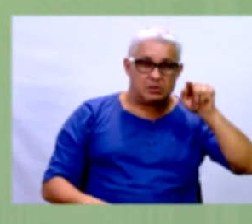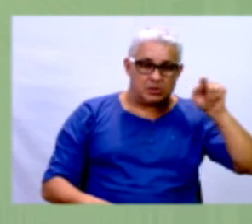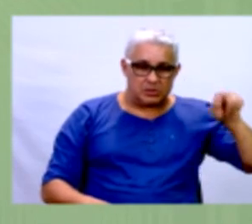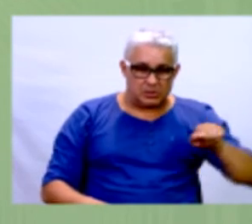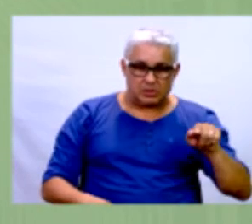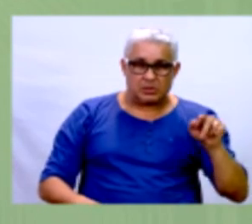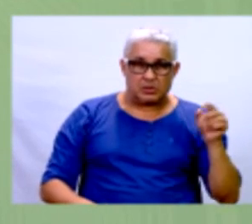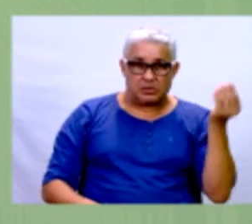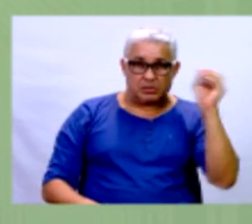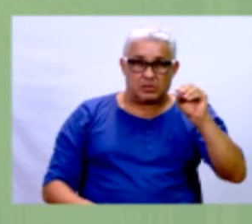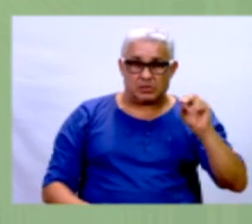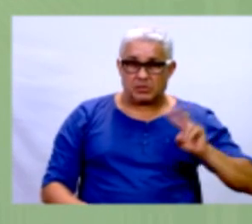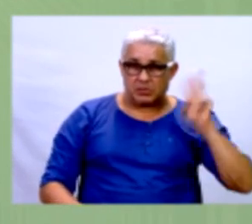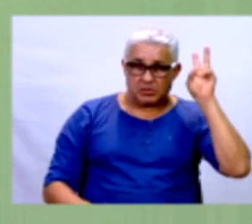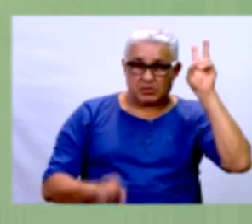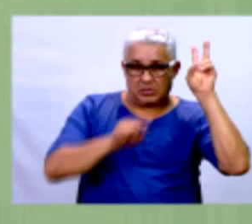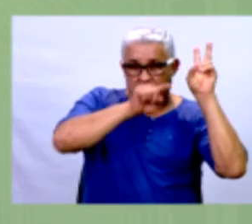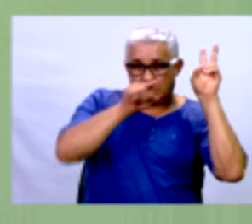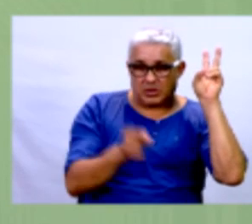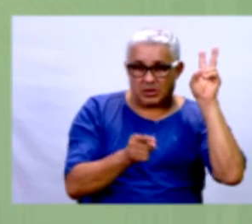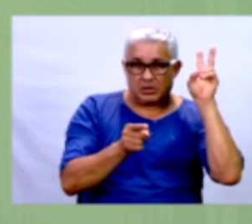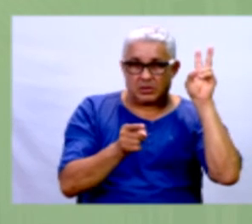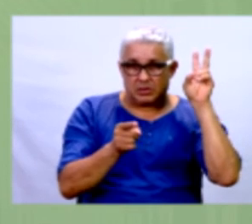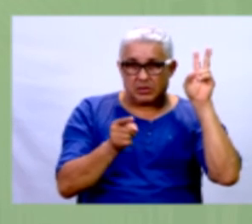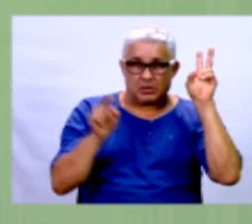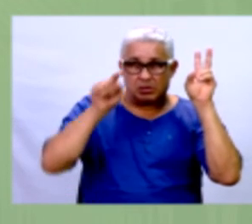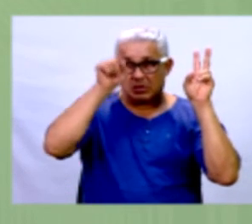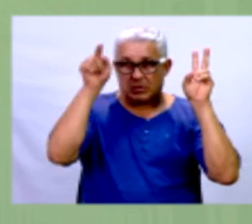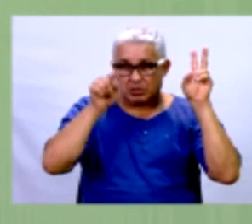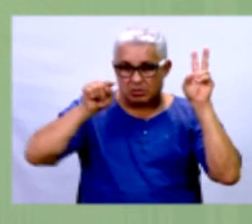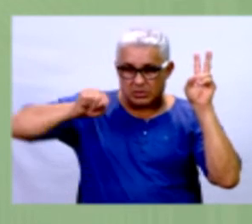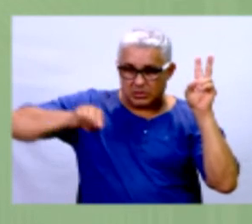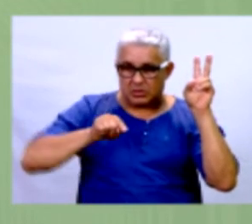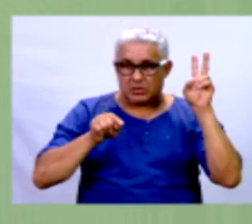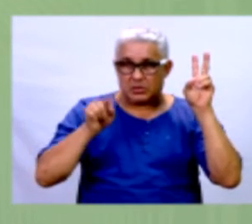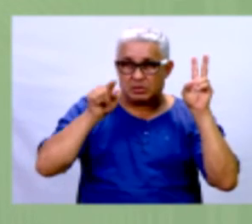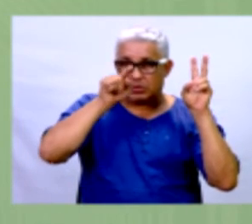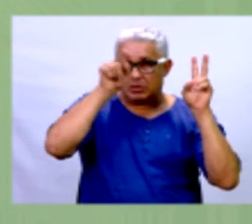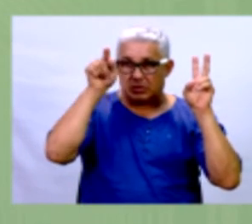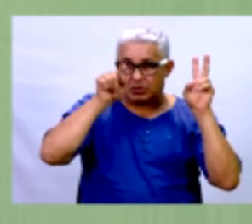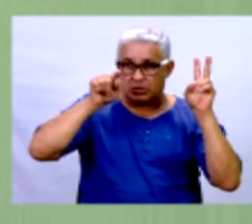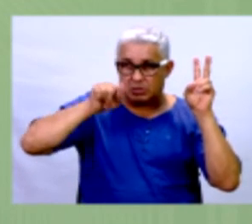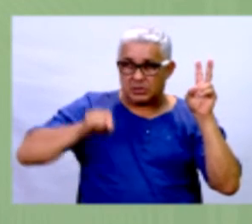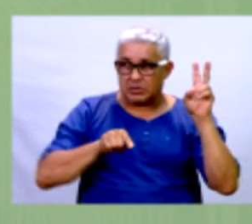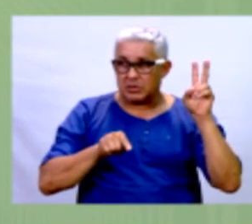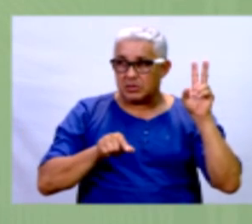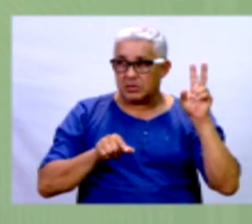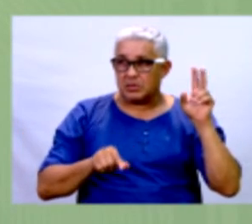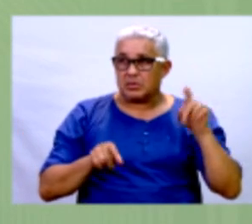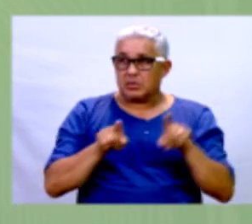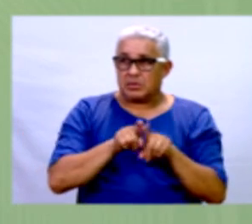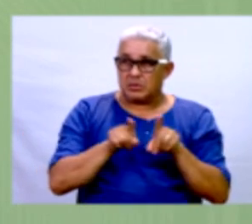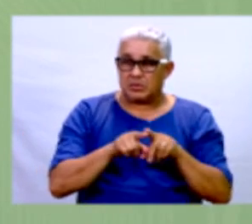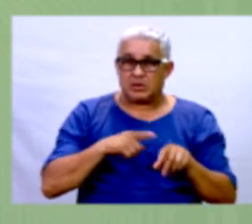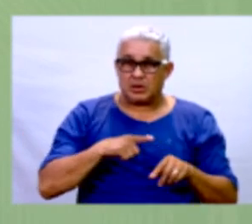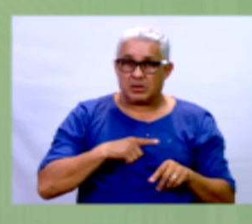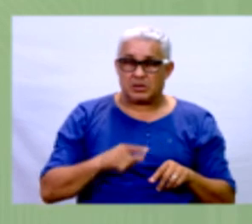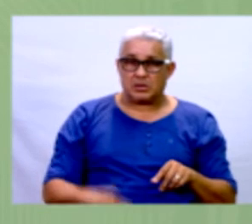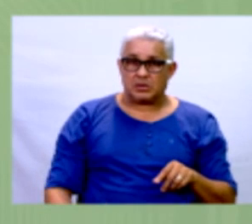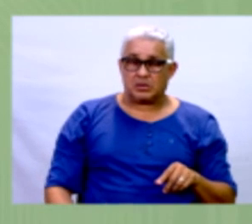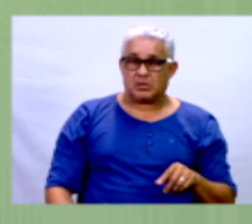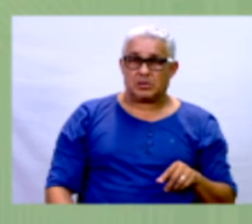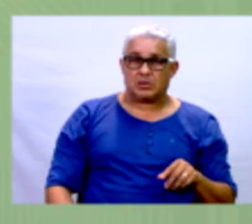valor, separados por vírgula após o fechamento das chaves. Aqui nesse caso nós temos uma